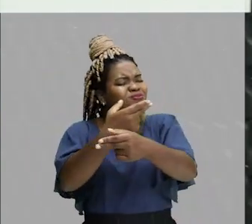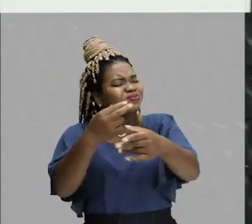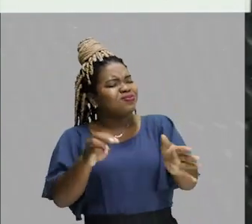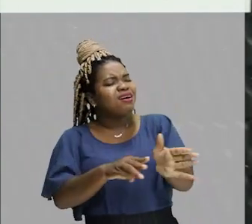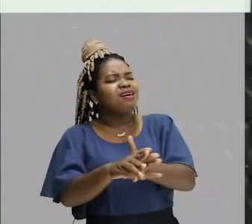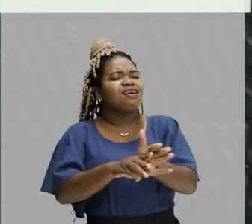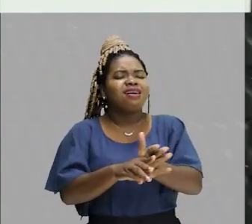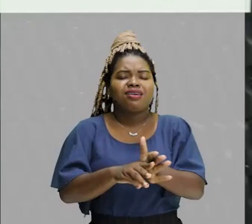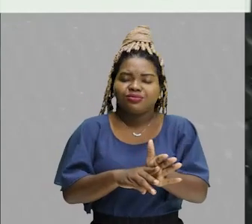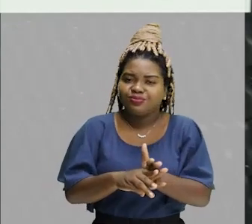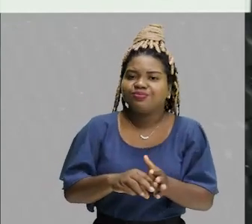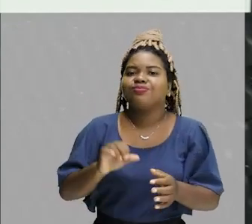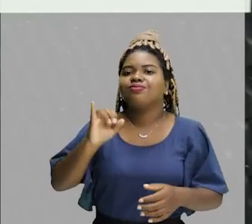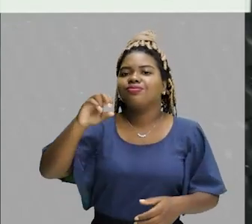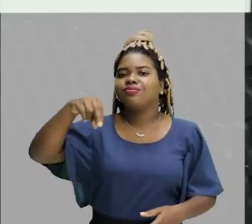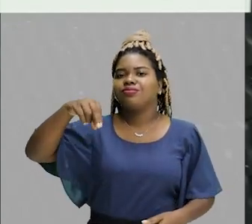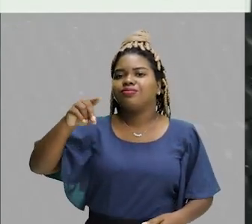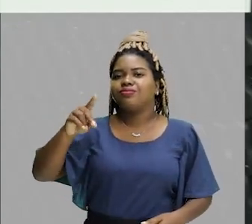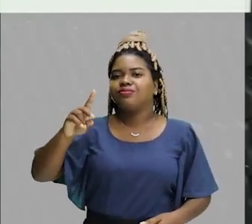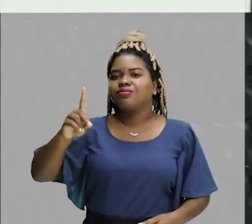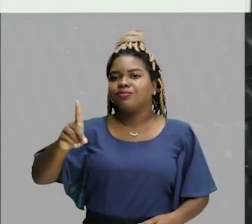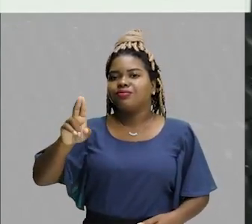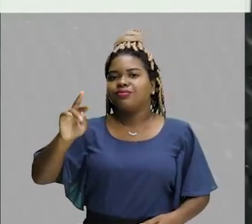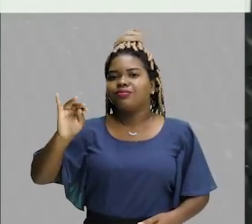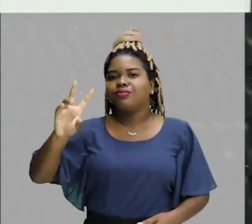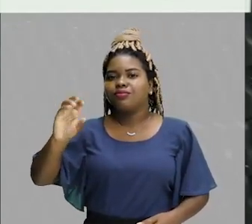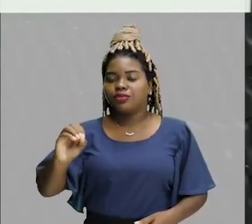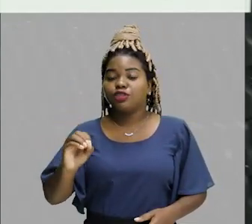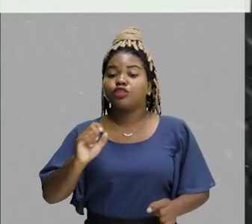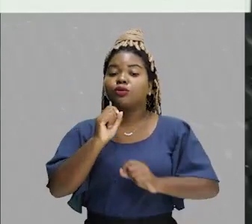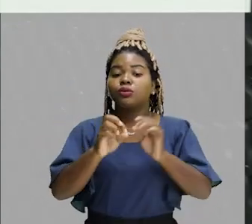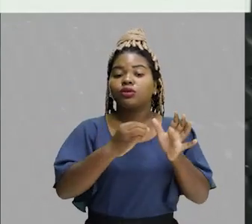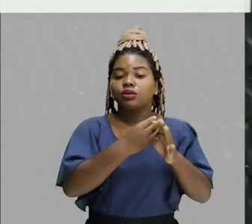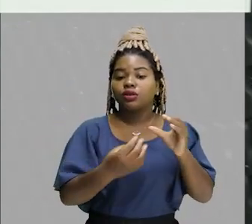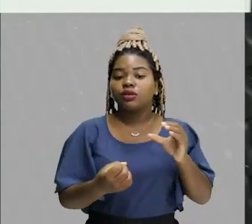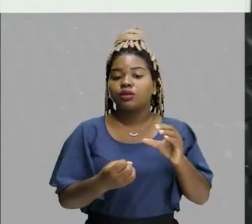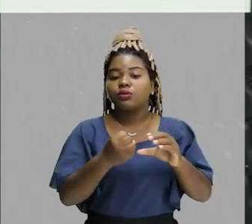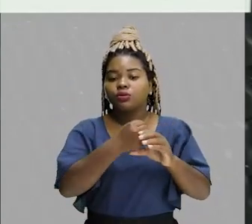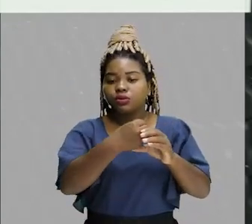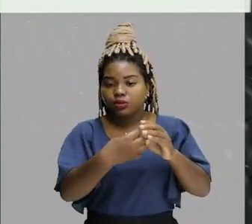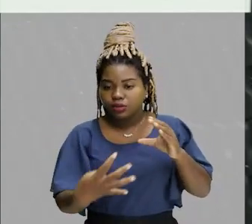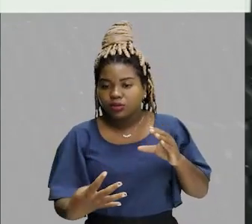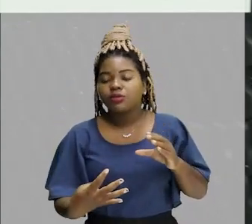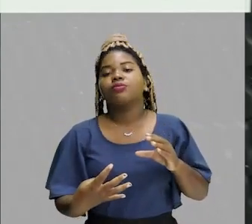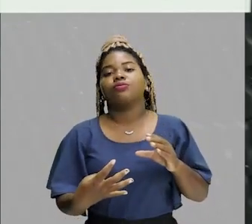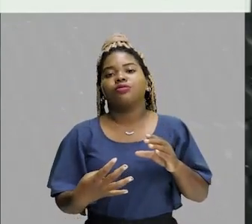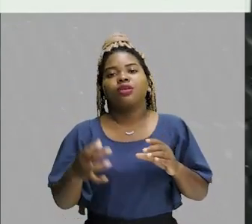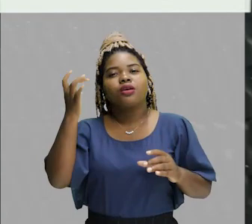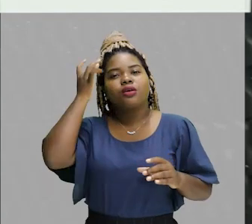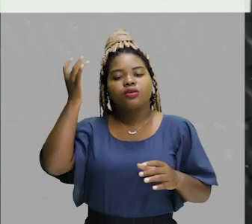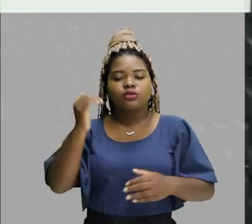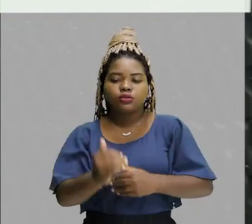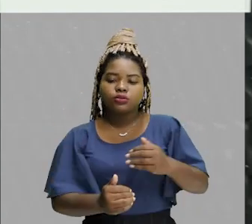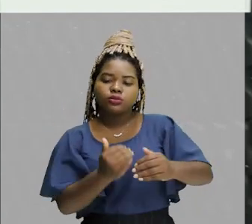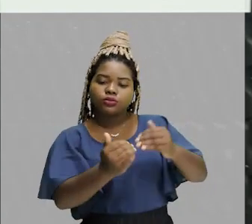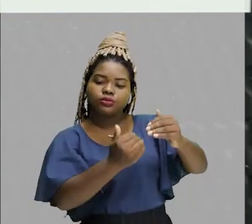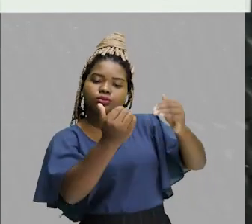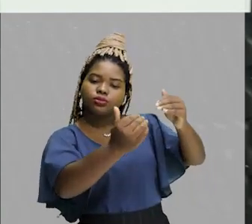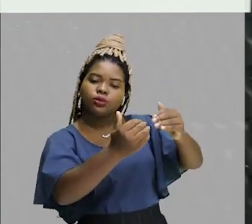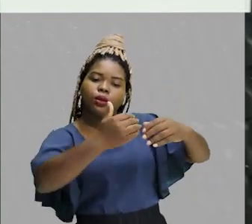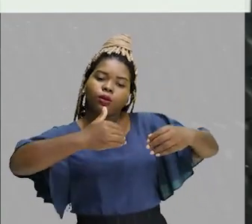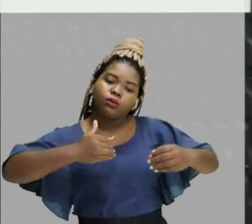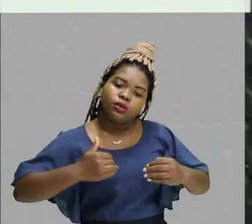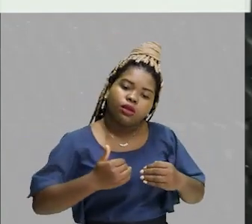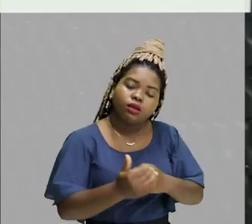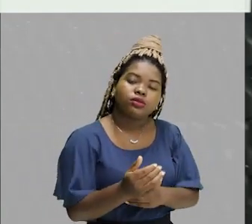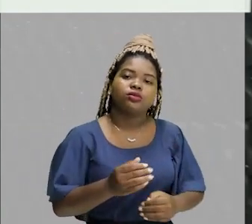indutivo dentro dela. E aí, o que caracteriza o método indutivo? A facilidade da construção de um novo conhecimento, do